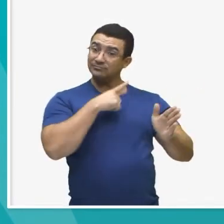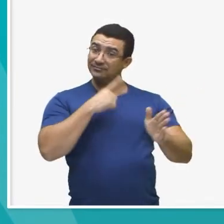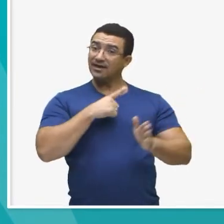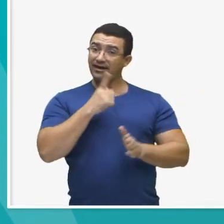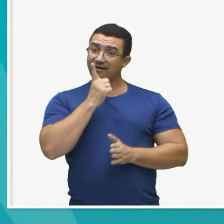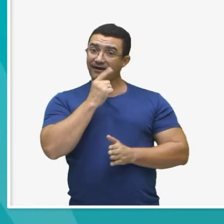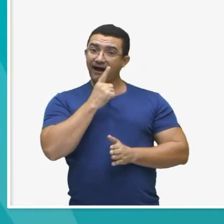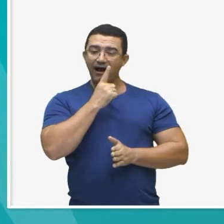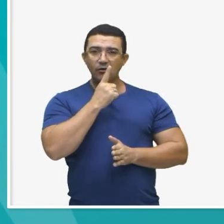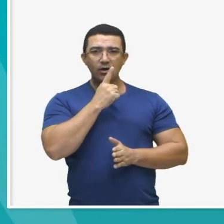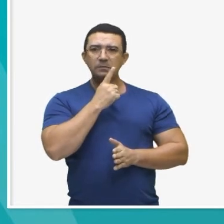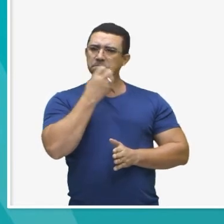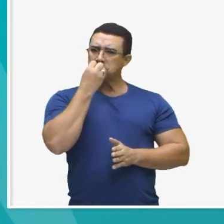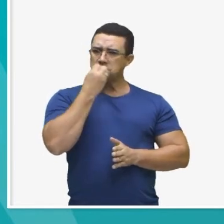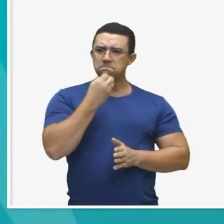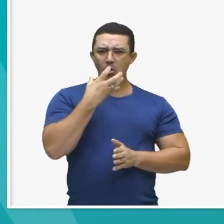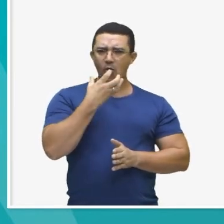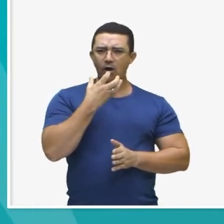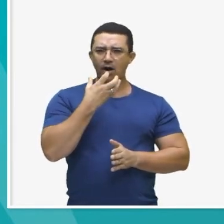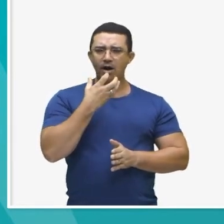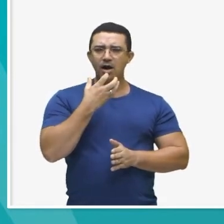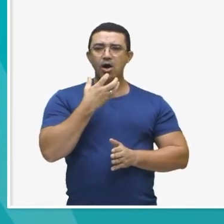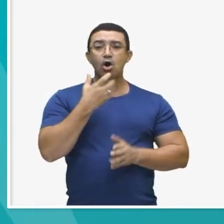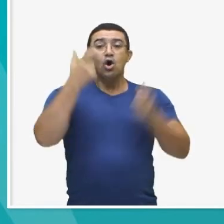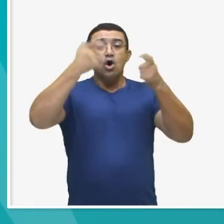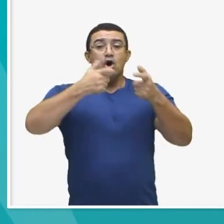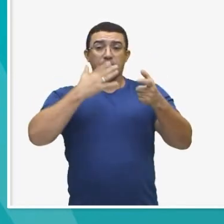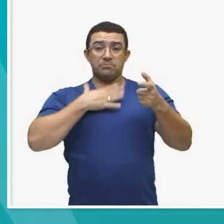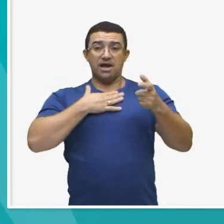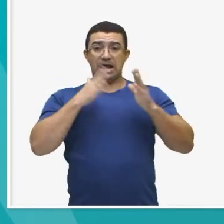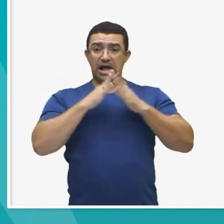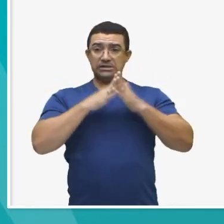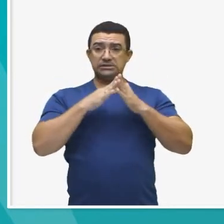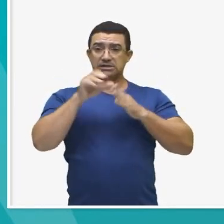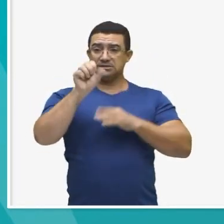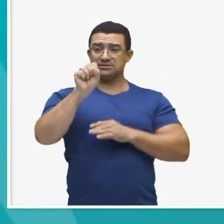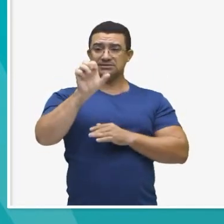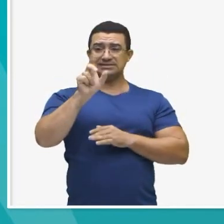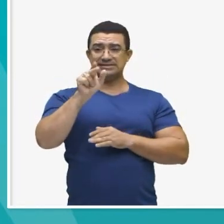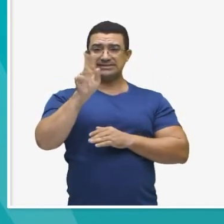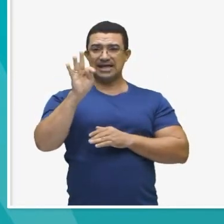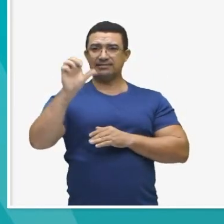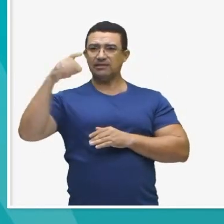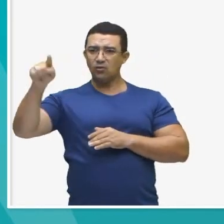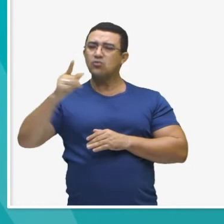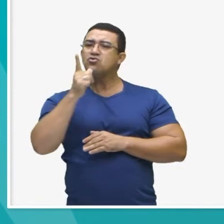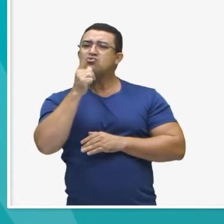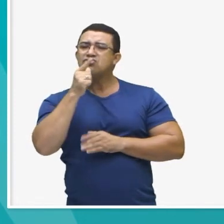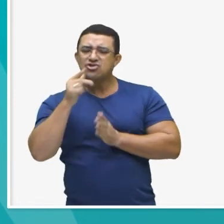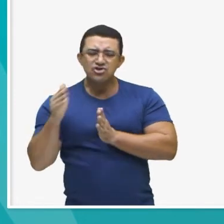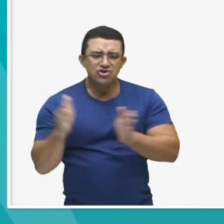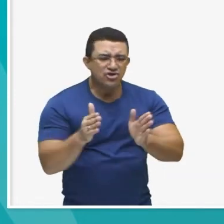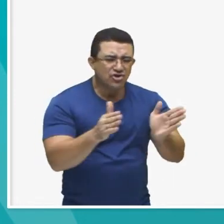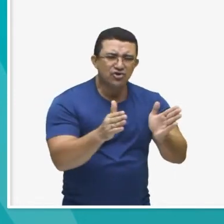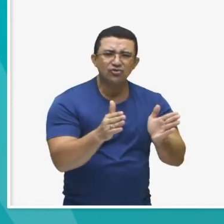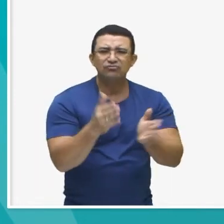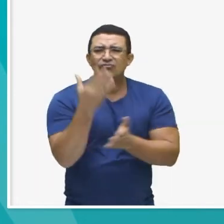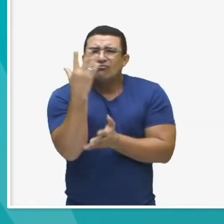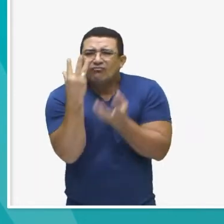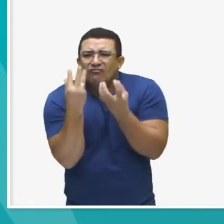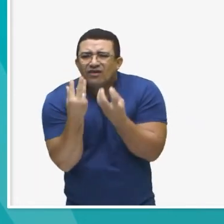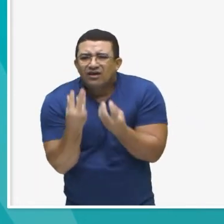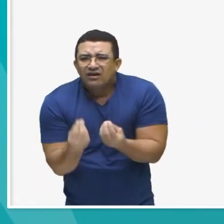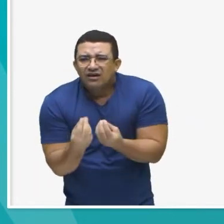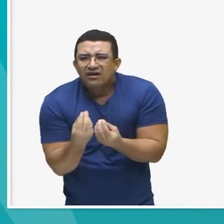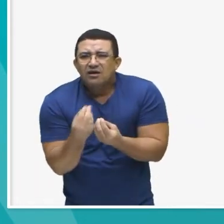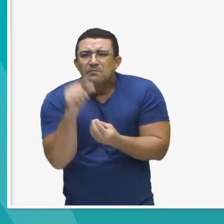mais seca do Nordeste, lá no sertão, em que os rios, em alguns lugares, secam, né? Tem o seu percurso,